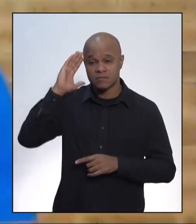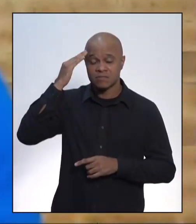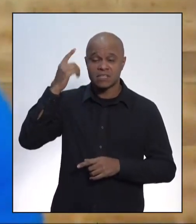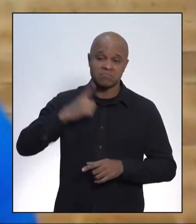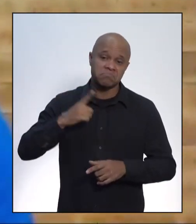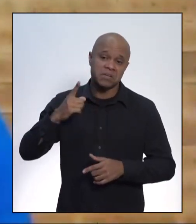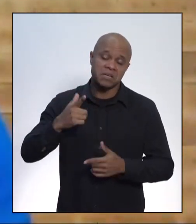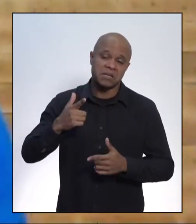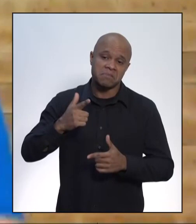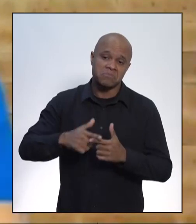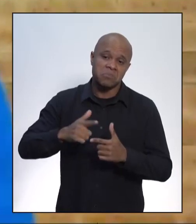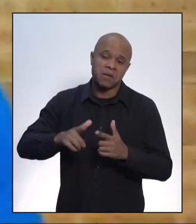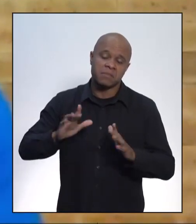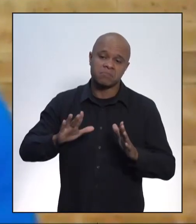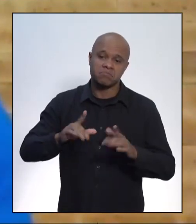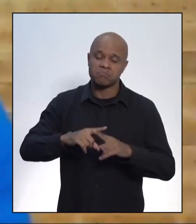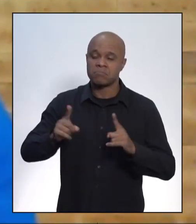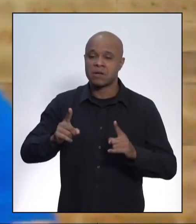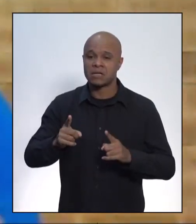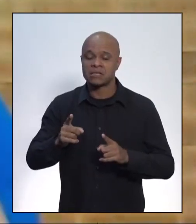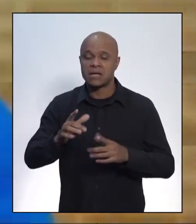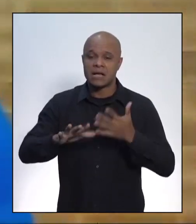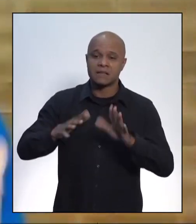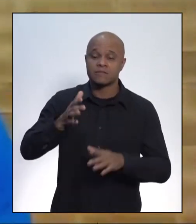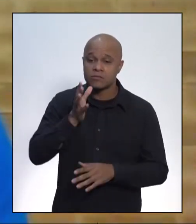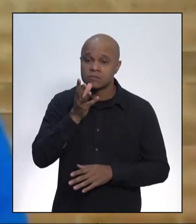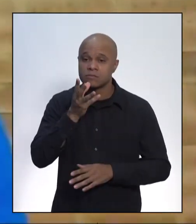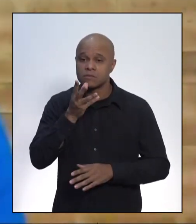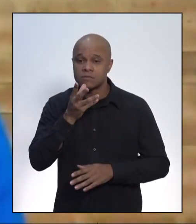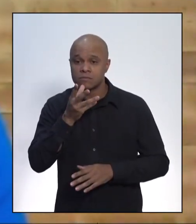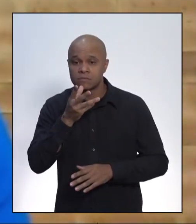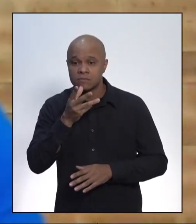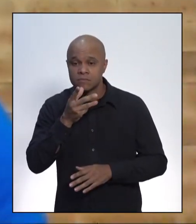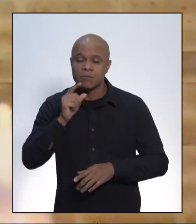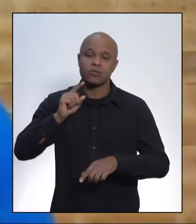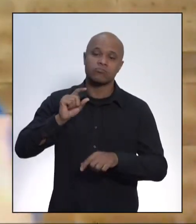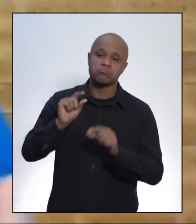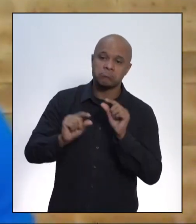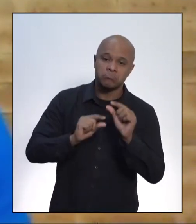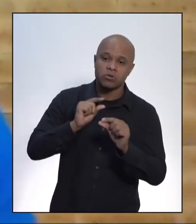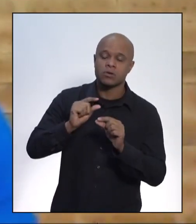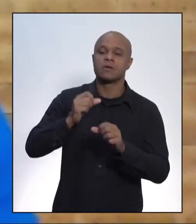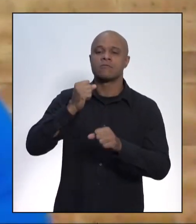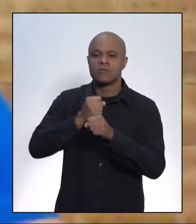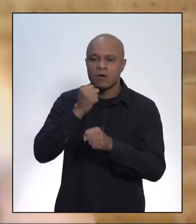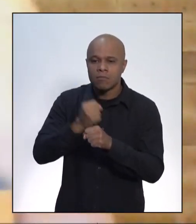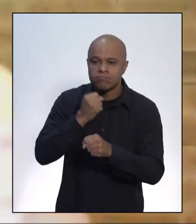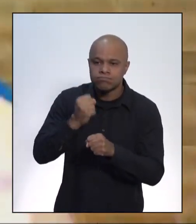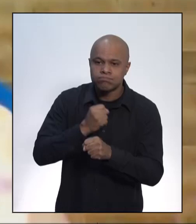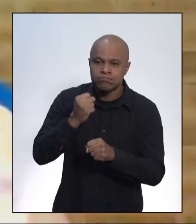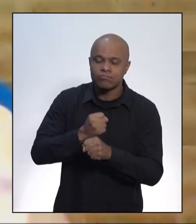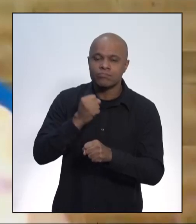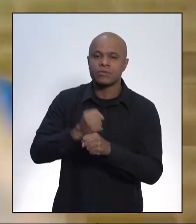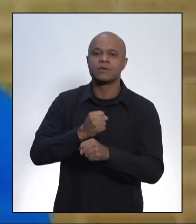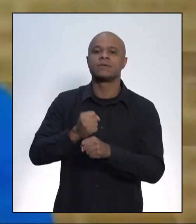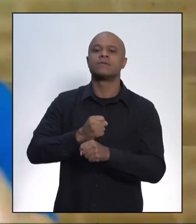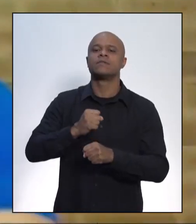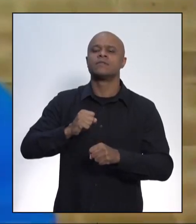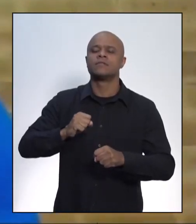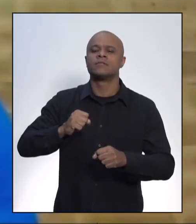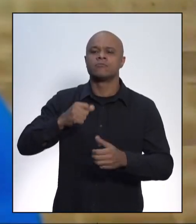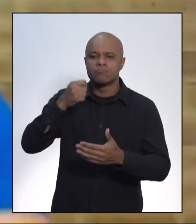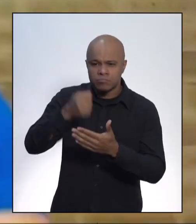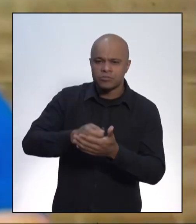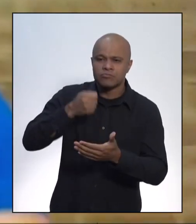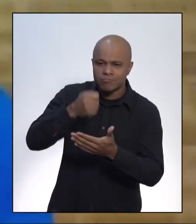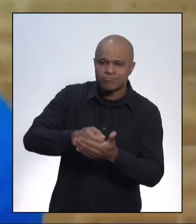barreiras. Você não vai chegar lá em 1 ano, você não vai chegar em 6 meses, você precisa investir bastante tempo, tá? São anos que você precisa investir. Talvez você vai começar com uma coisa, não vai dar